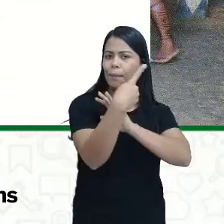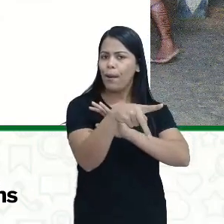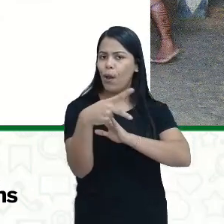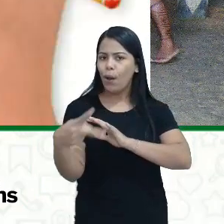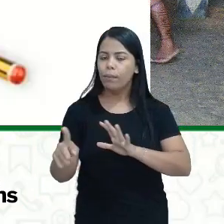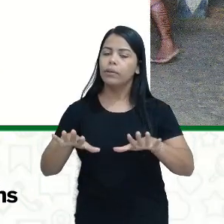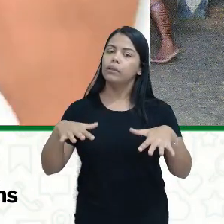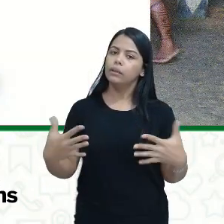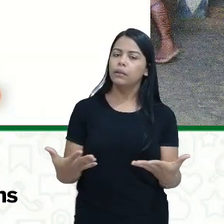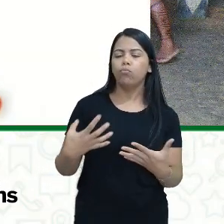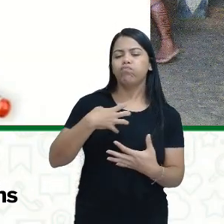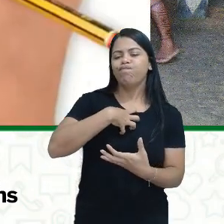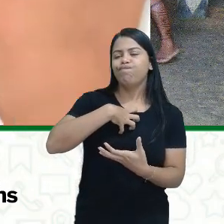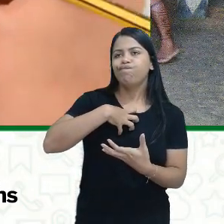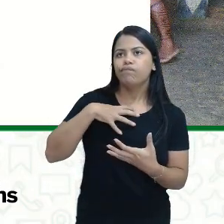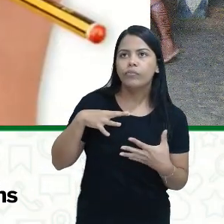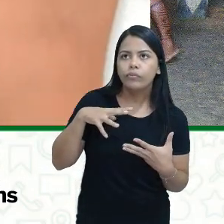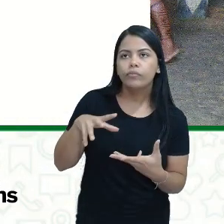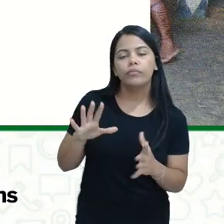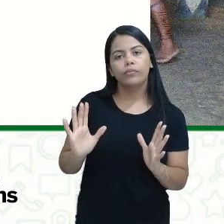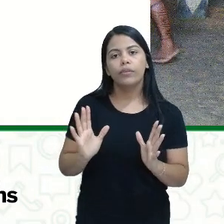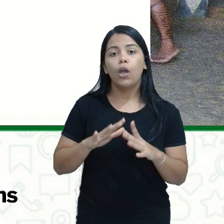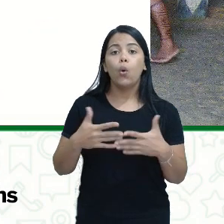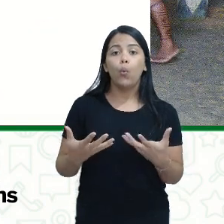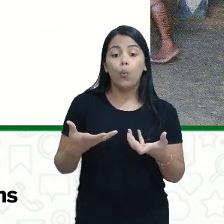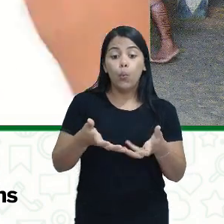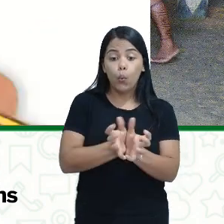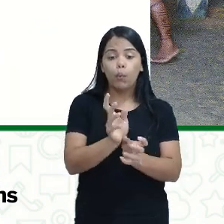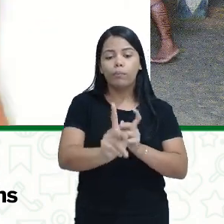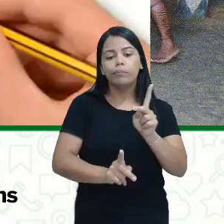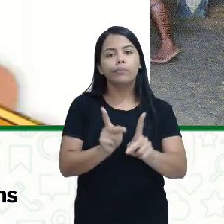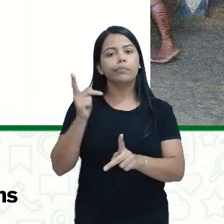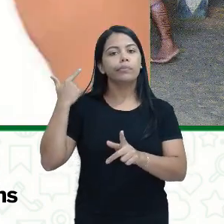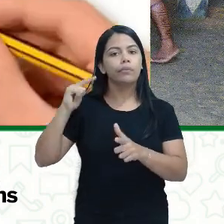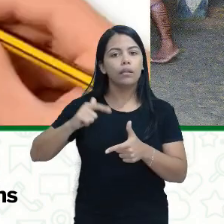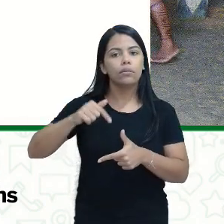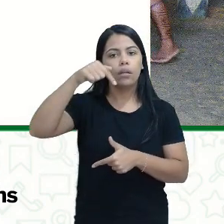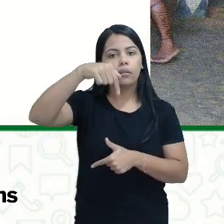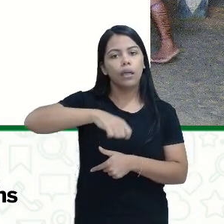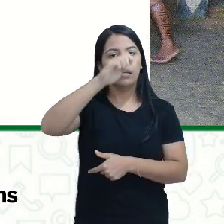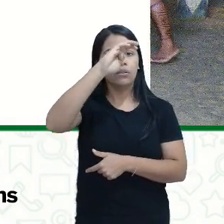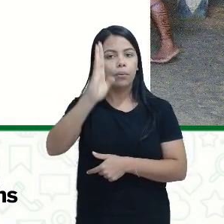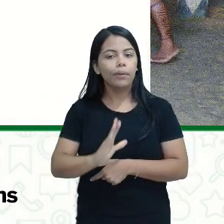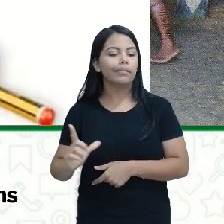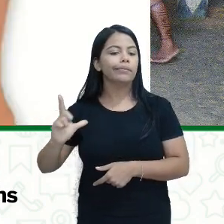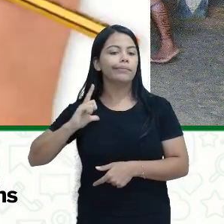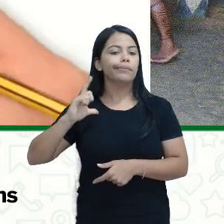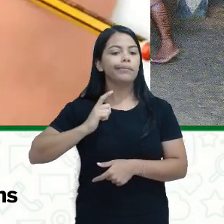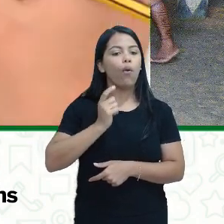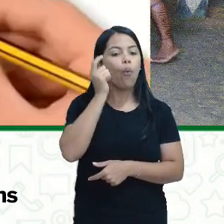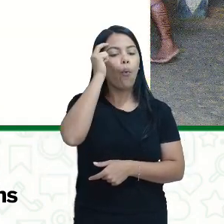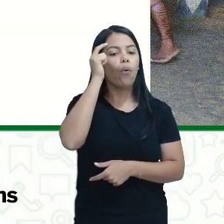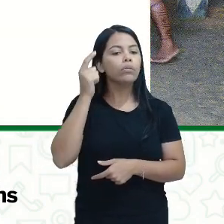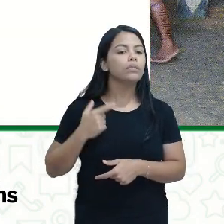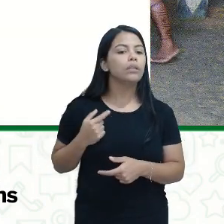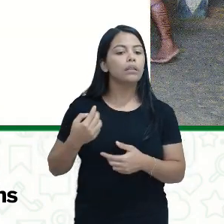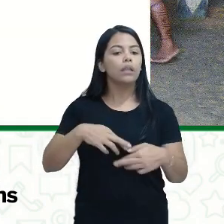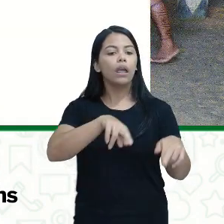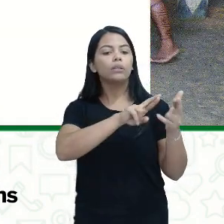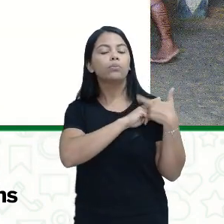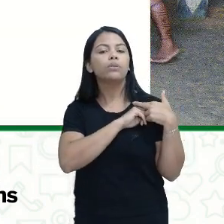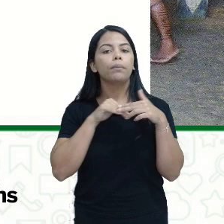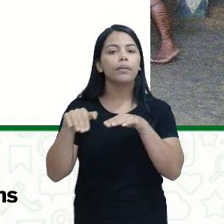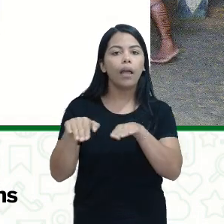De uma maneira geral, os povos originais do Brasil desenvolviam uma forte noção de responsabilidade comum, onde cada